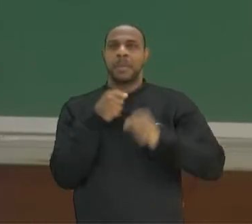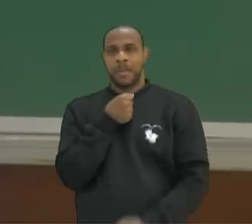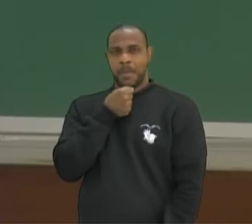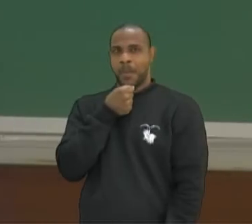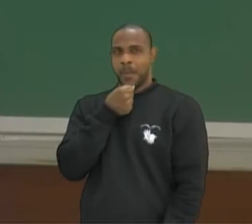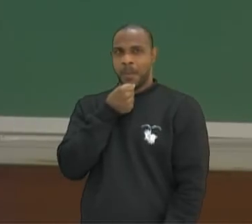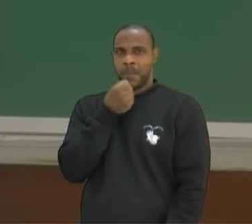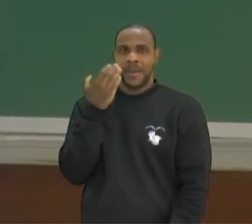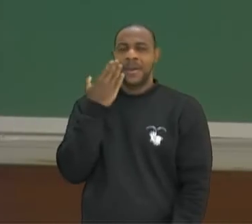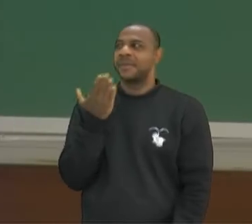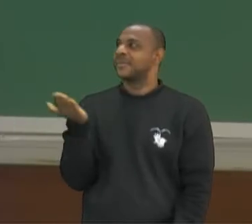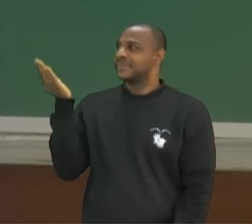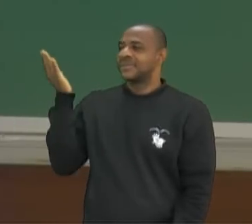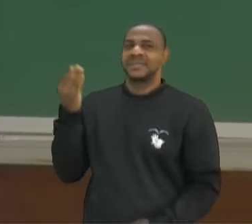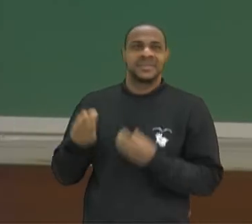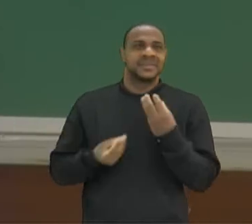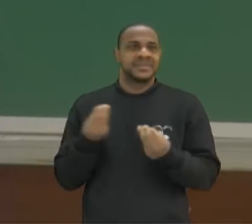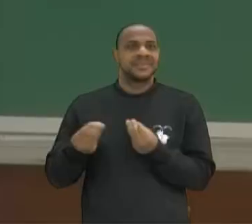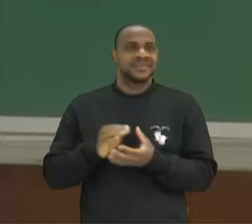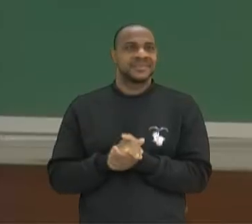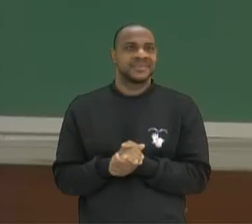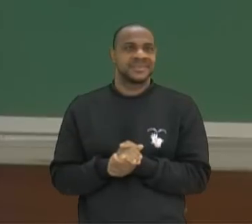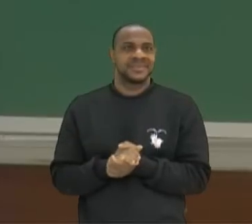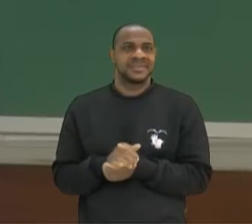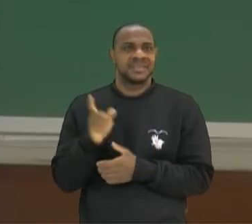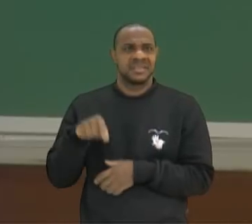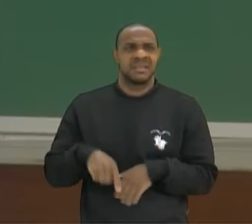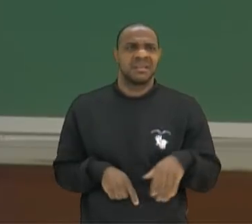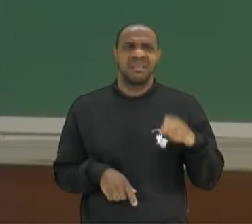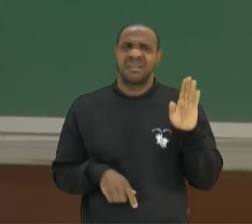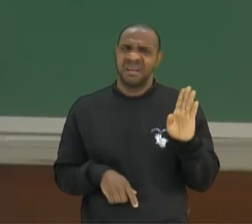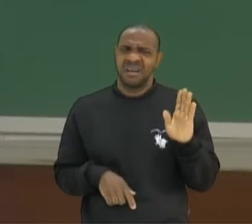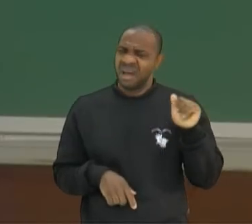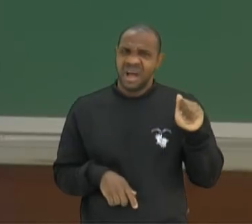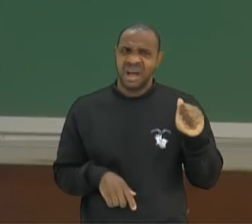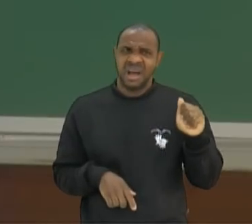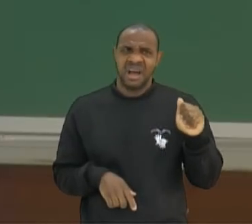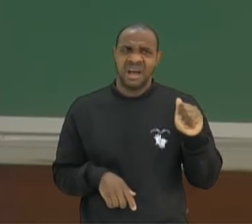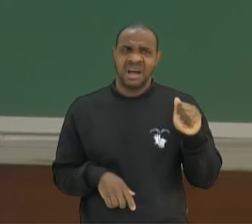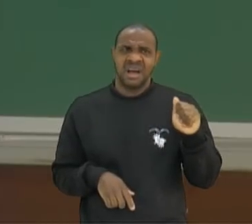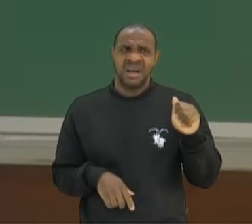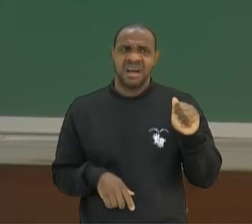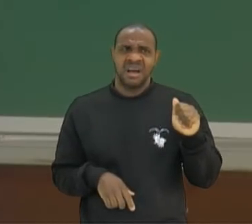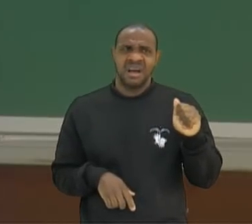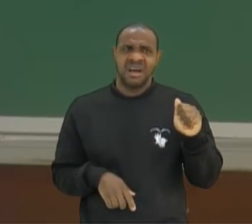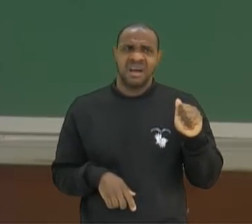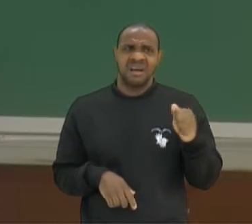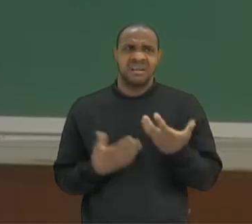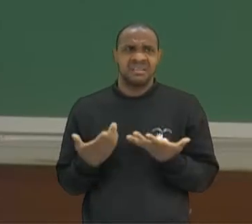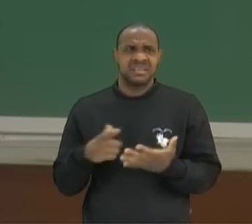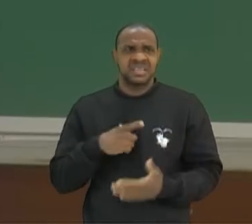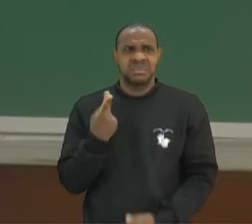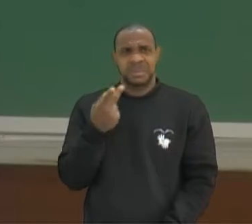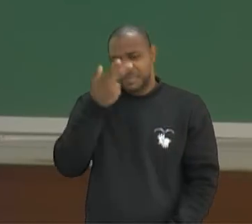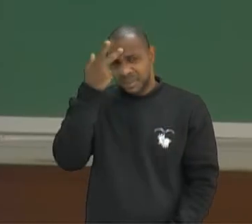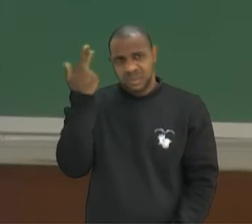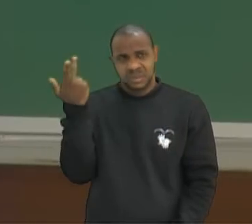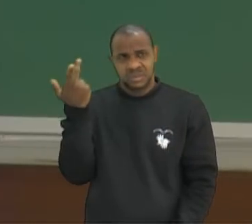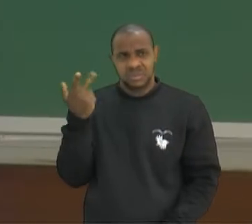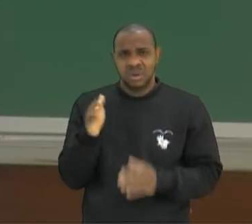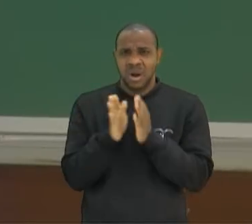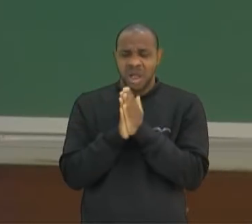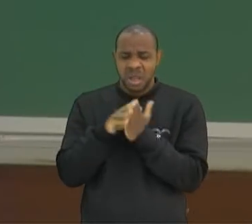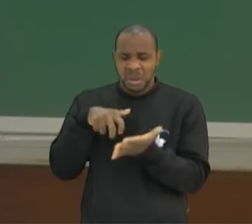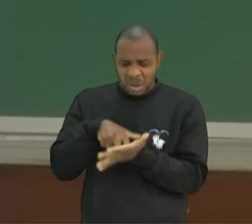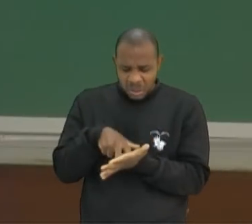discurso famoso do Martin Luther King. Será que é a letter A? Letter A não, né? Que tem alguém ali, né?